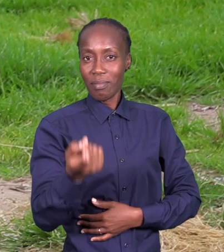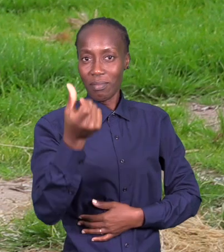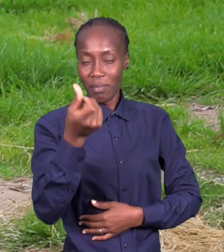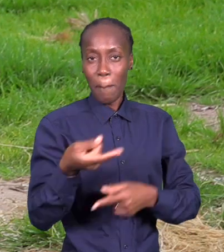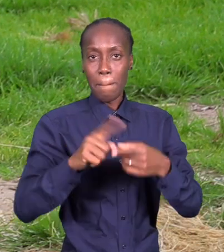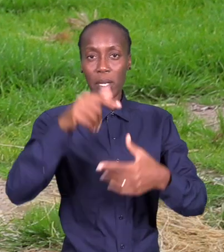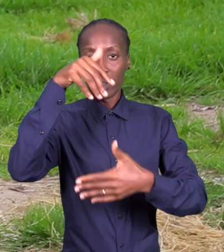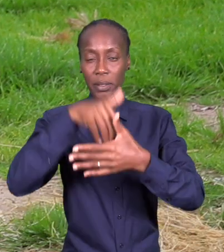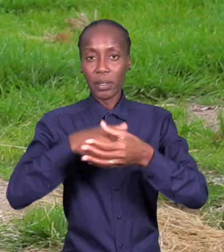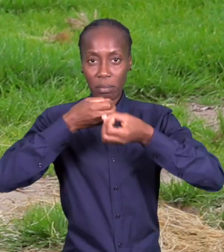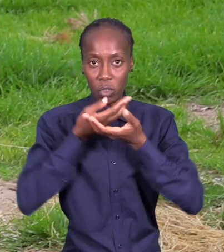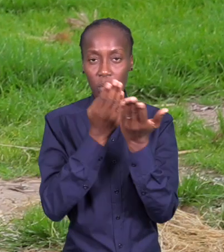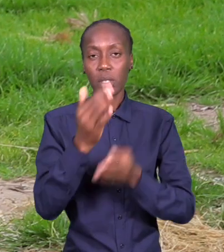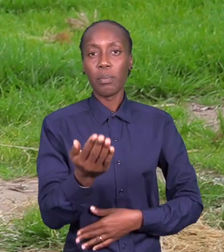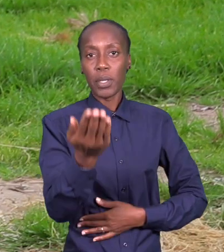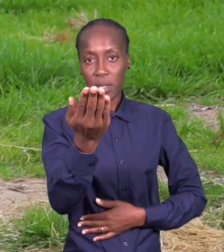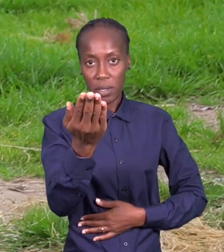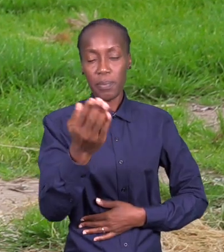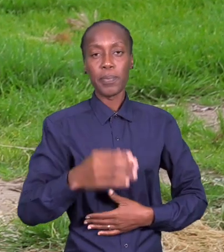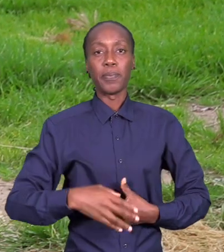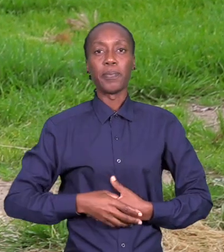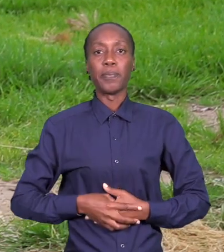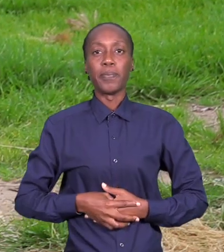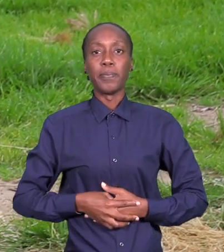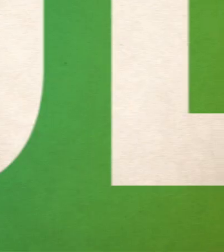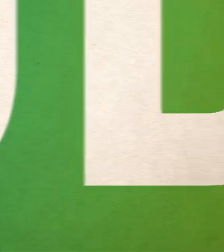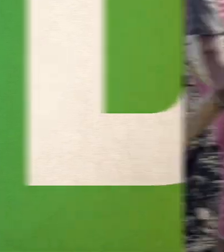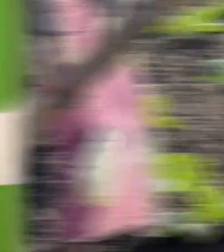já já com mais informações para si. Não saia daí!